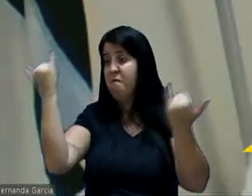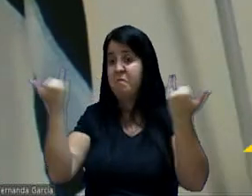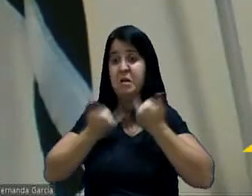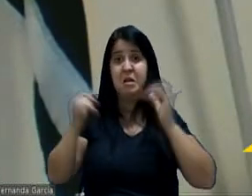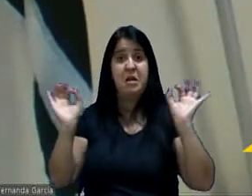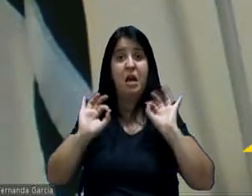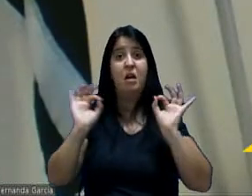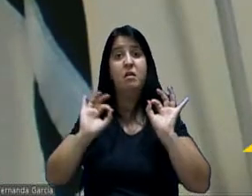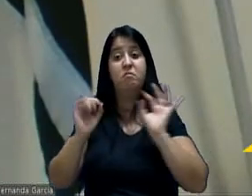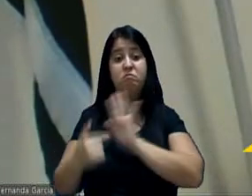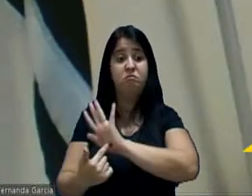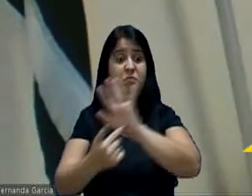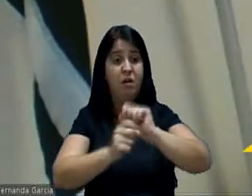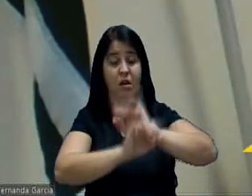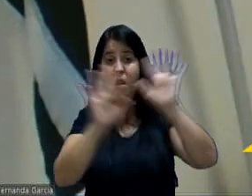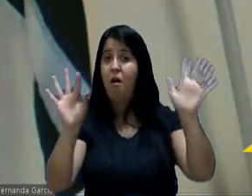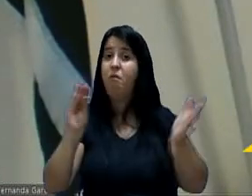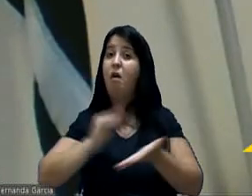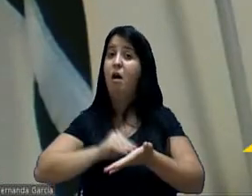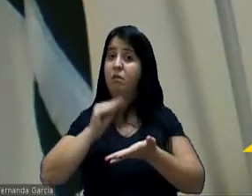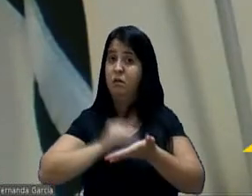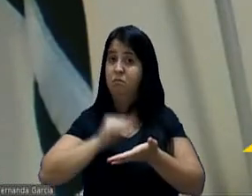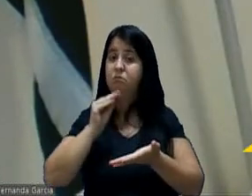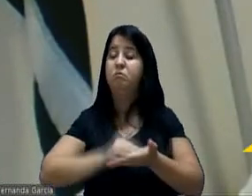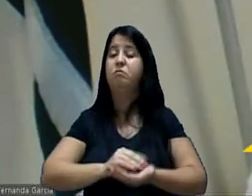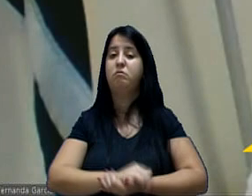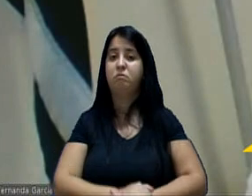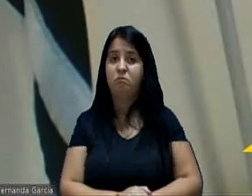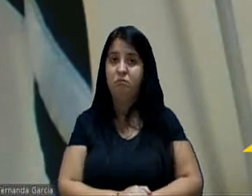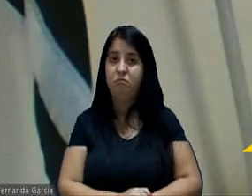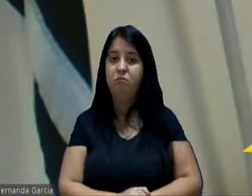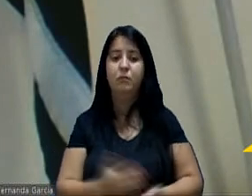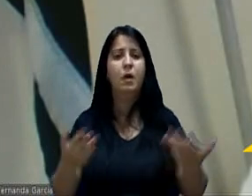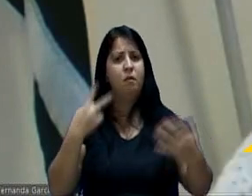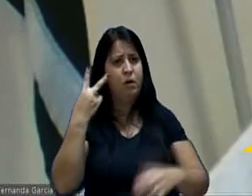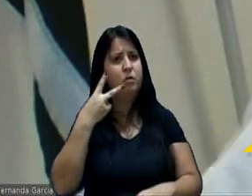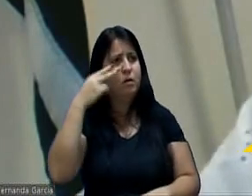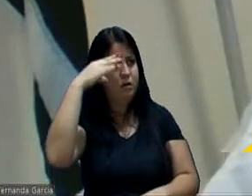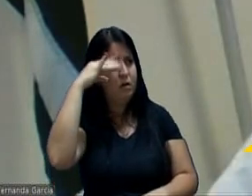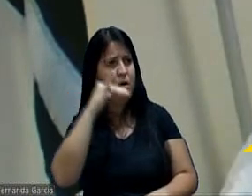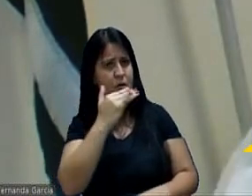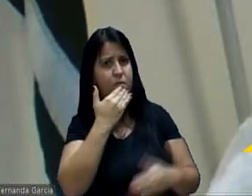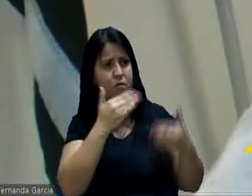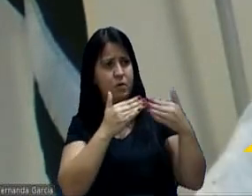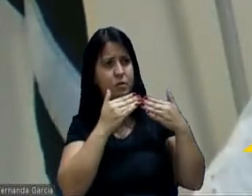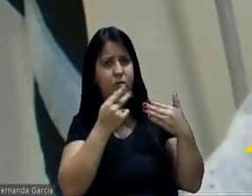falta transparência. A vereadora Yara pediu uma parte.